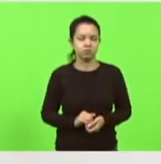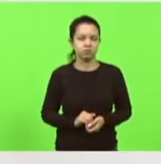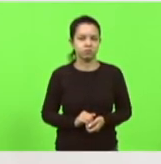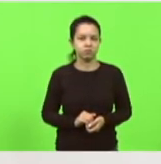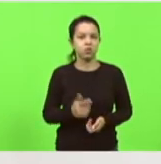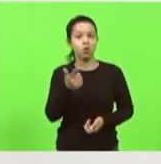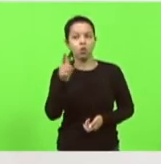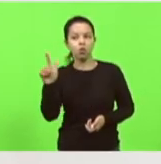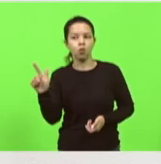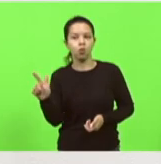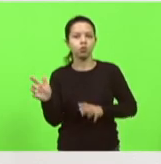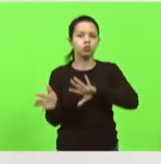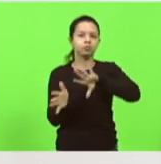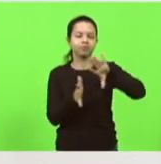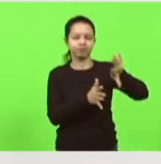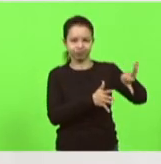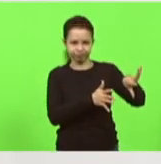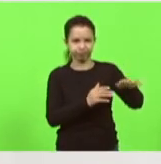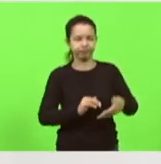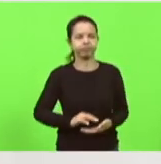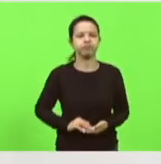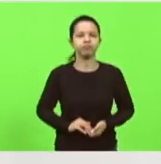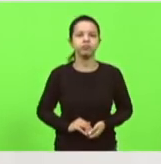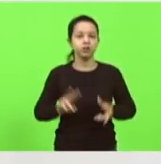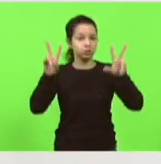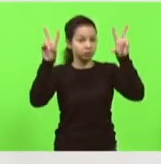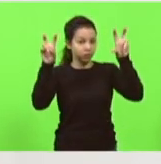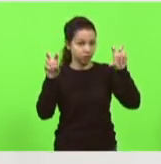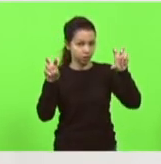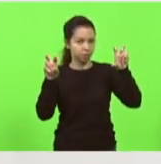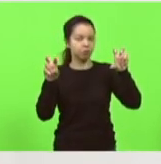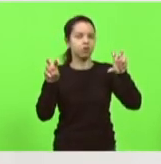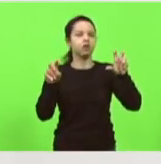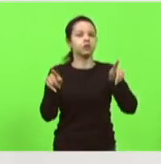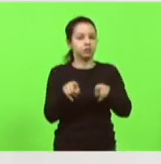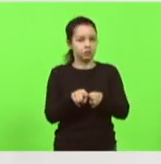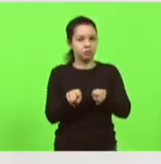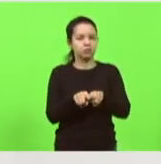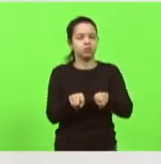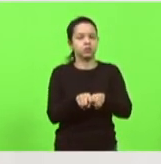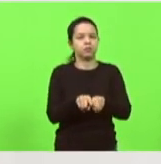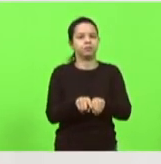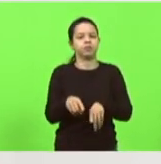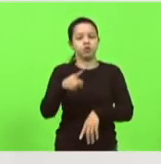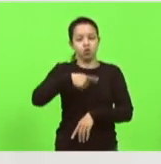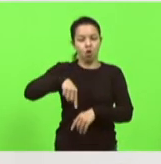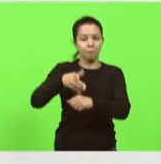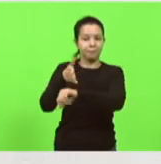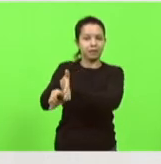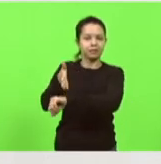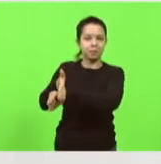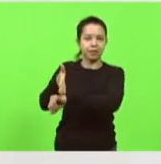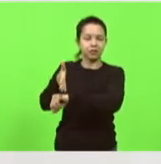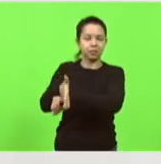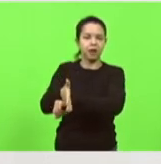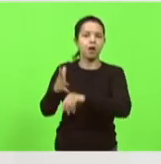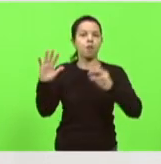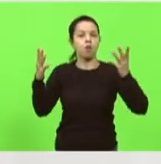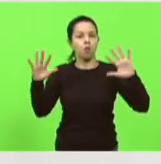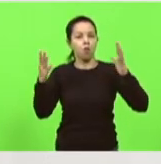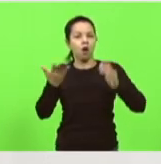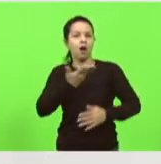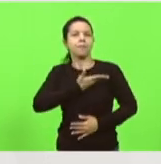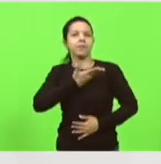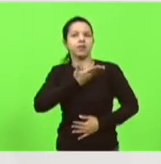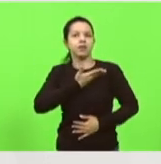Outro tema que me traz à tribuna aí, também que a gente participou de uma confraternização com alguns amigos essa